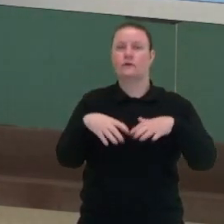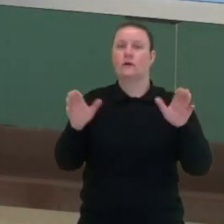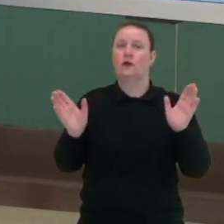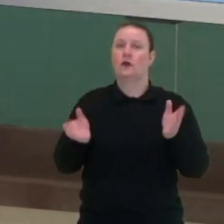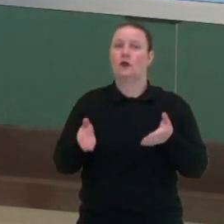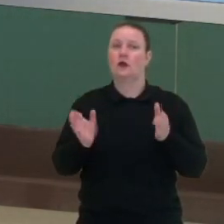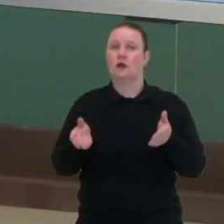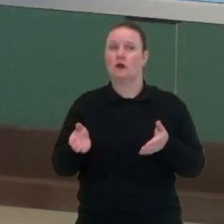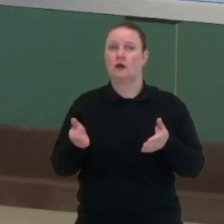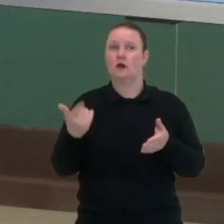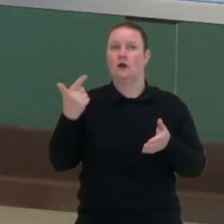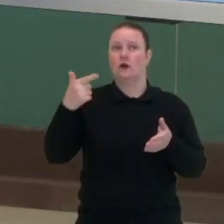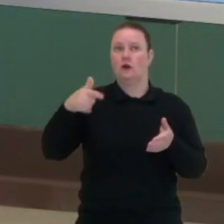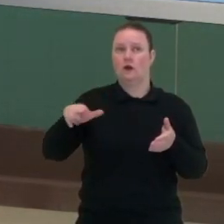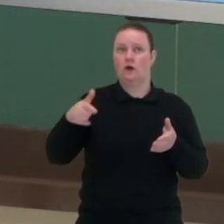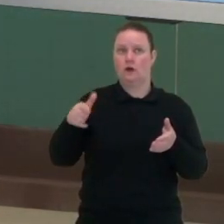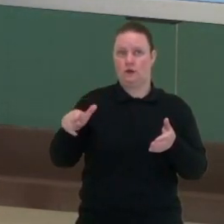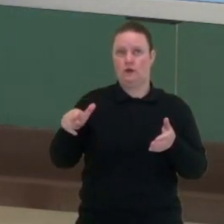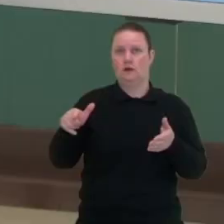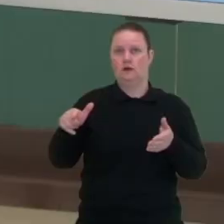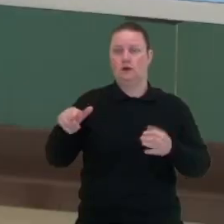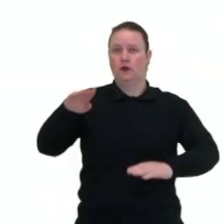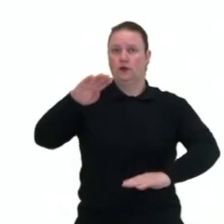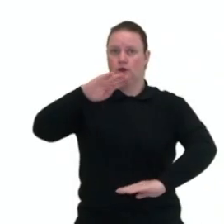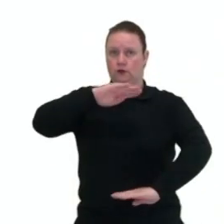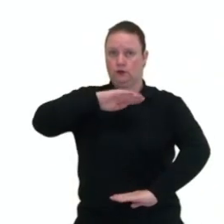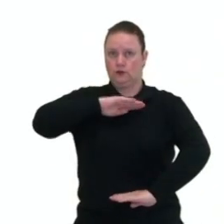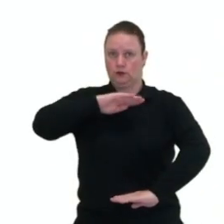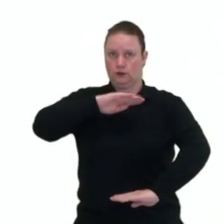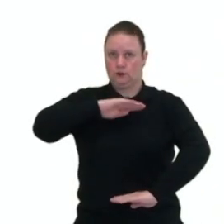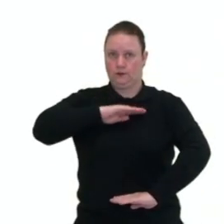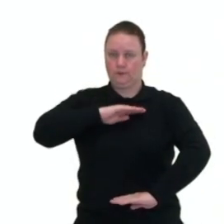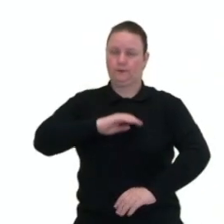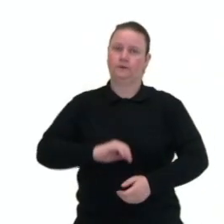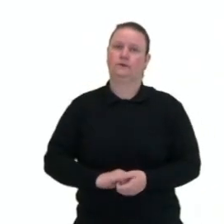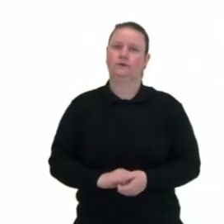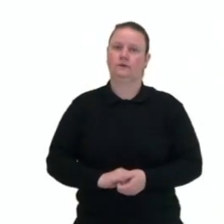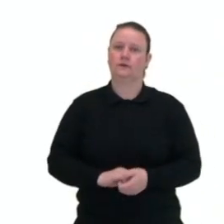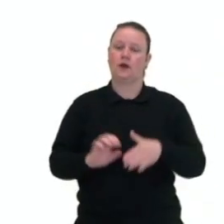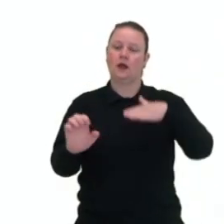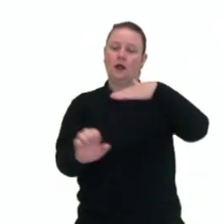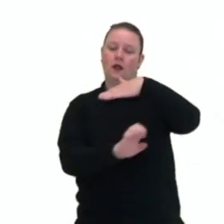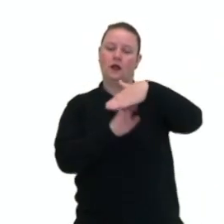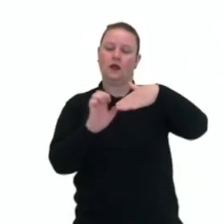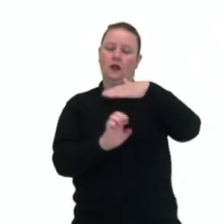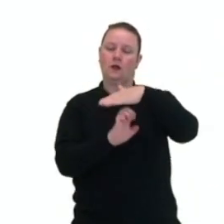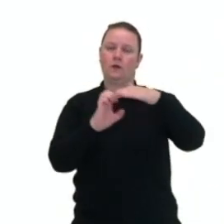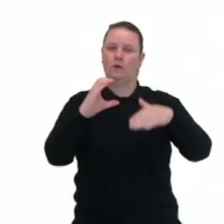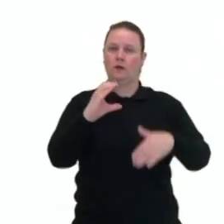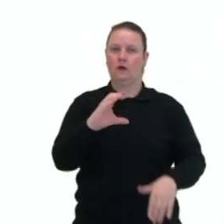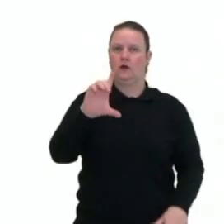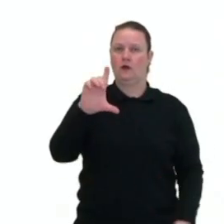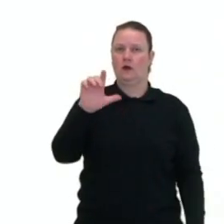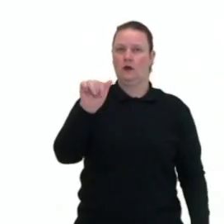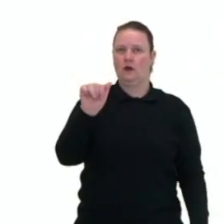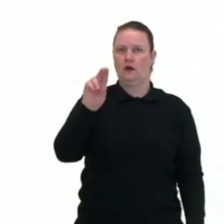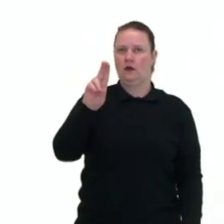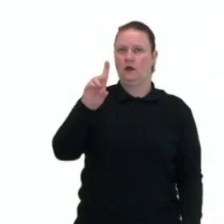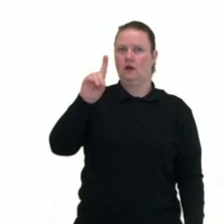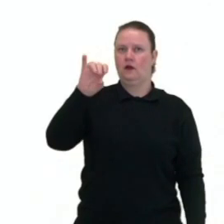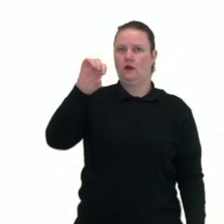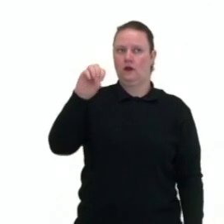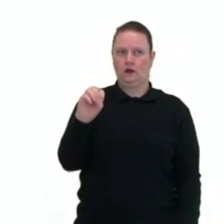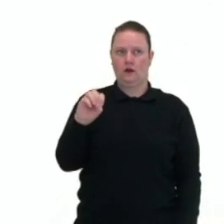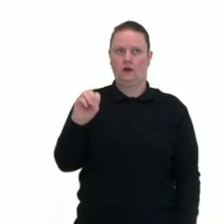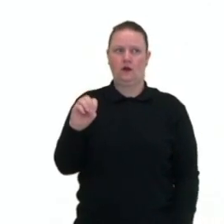nesta seguinte situação. Olha só, a empresa de Cláudio está lançando